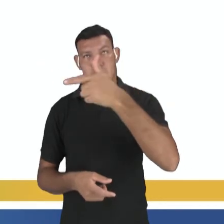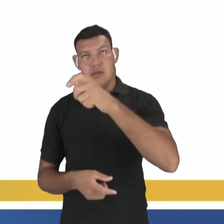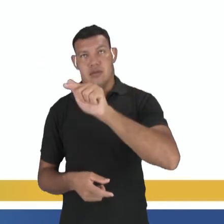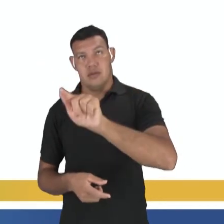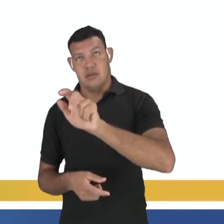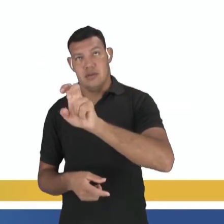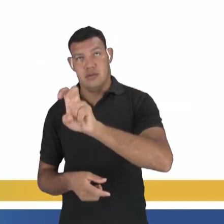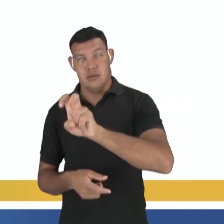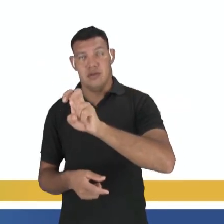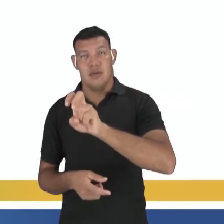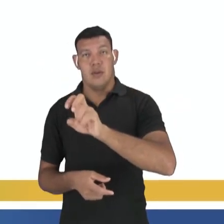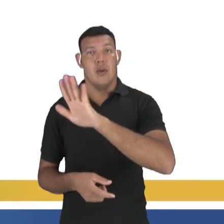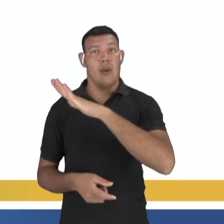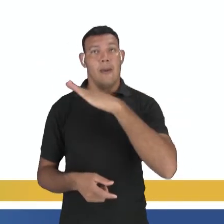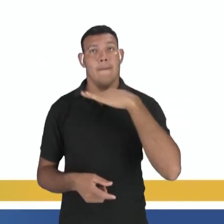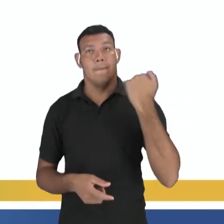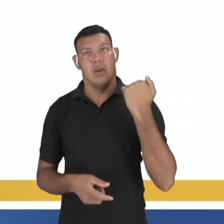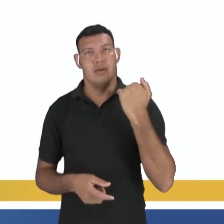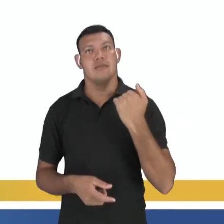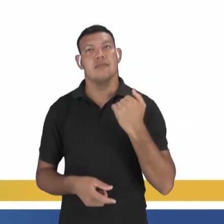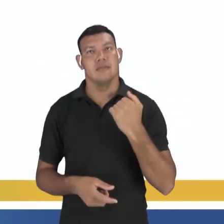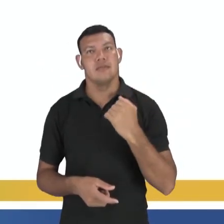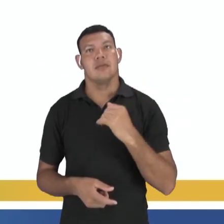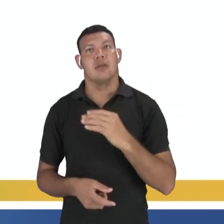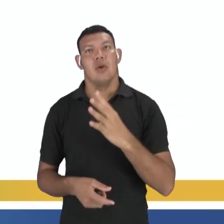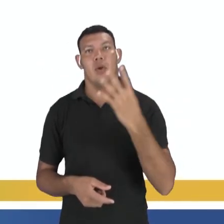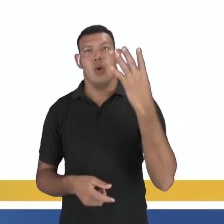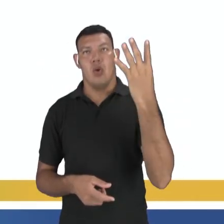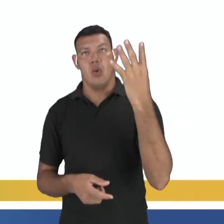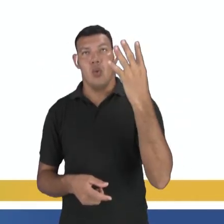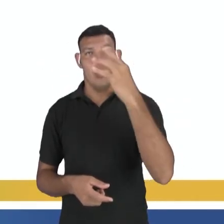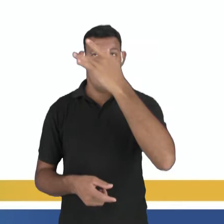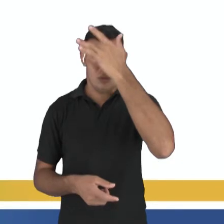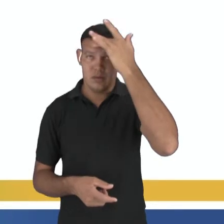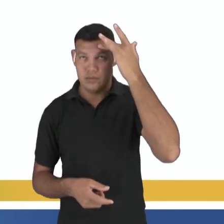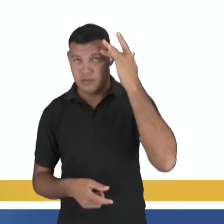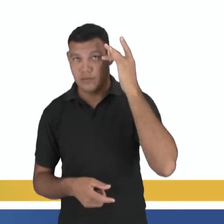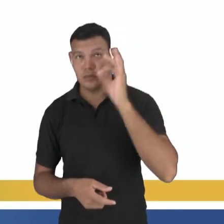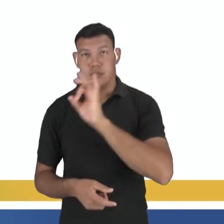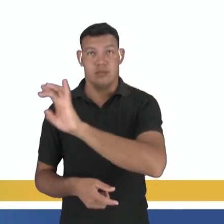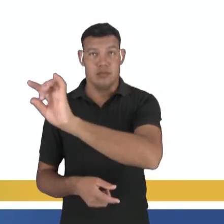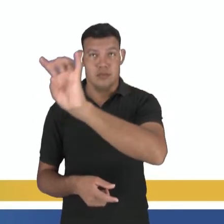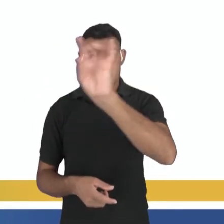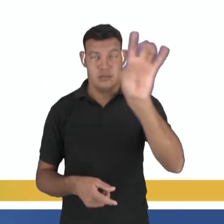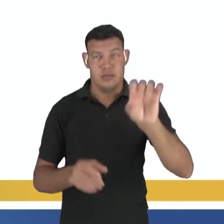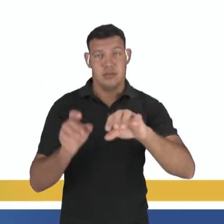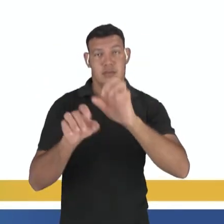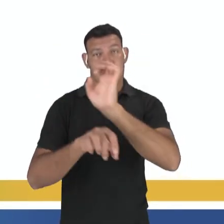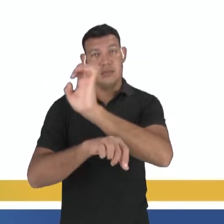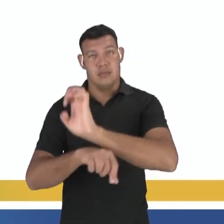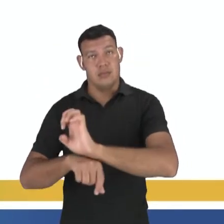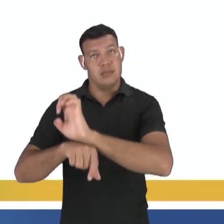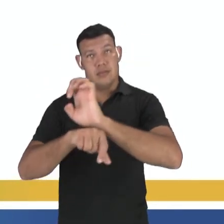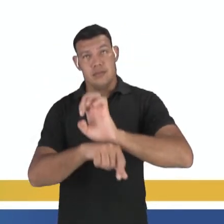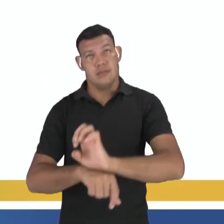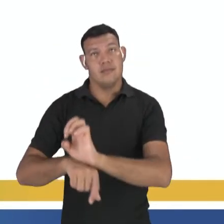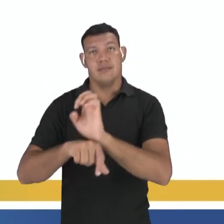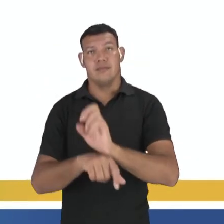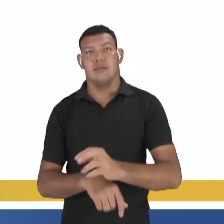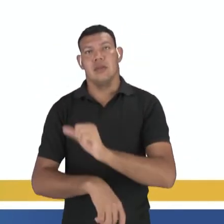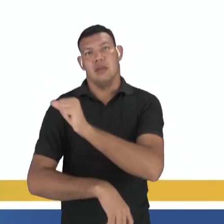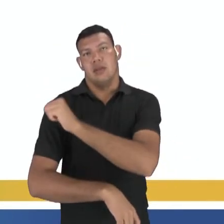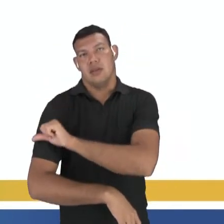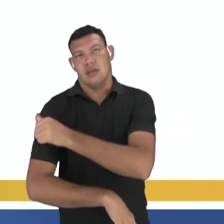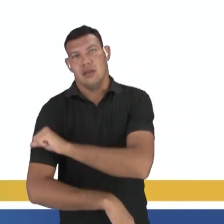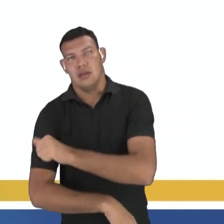estado brasileiro. E aí você vai me dizer, professor, mas tem vários que não morreu ninguém, tem São Paulo que morreu 84, tem o Rio de Janeiro que